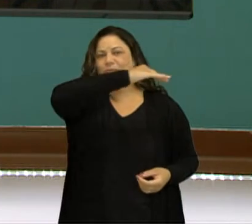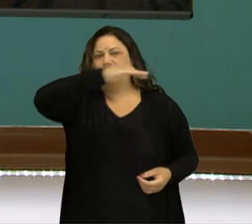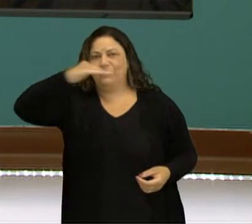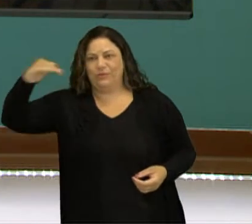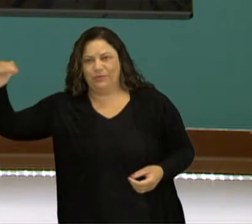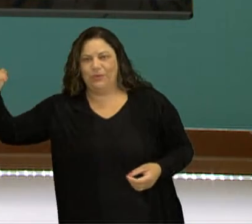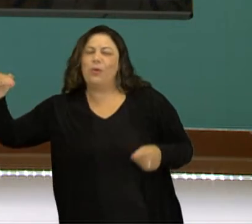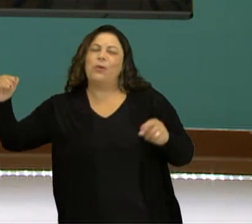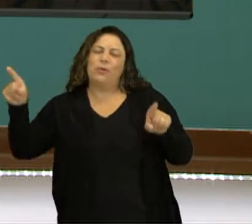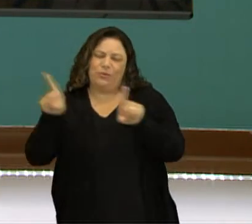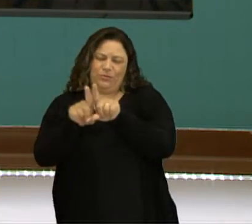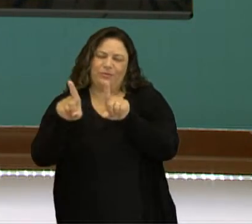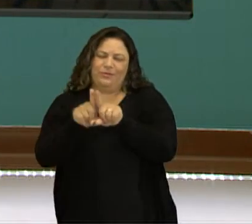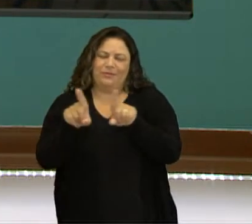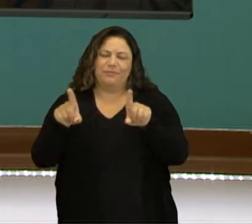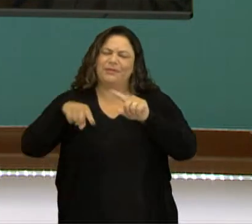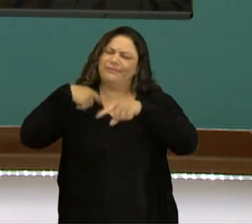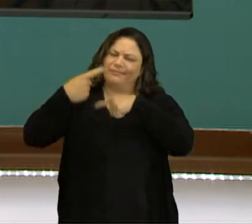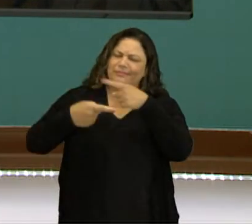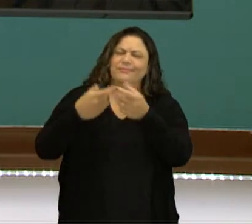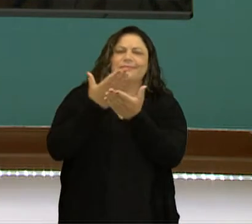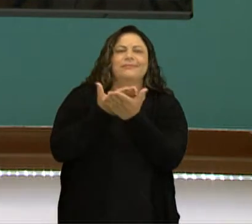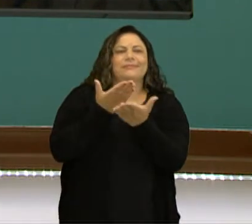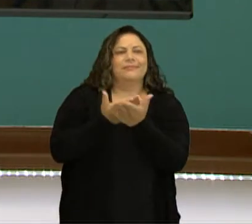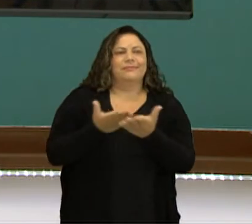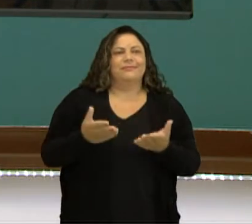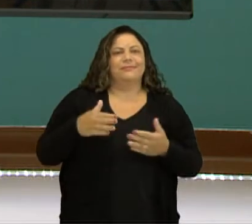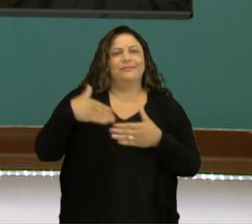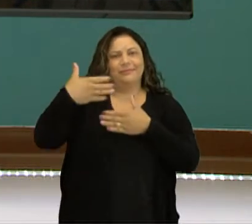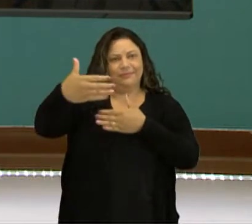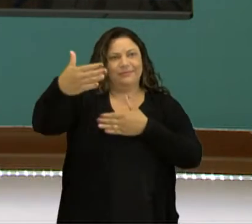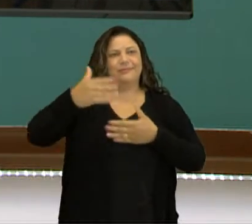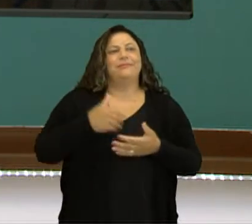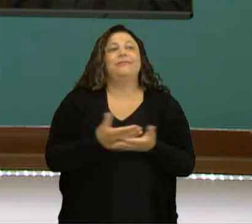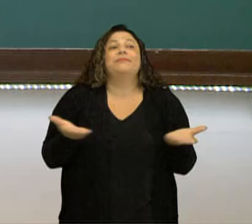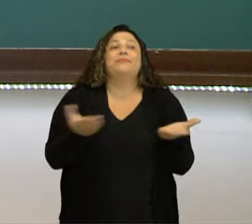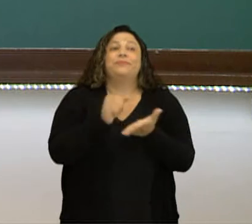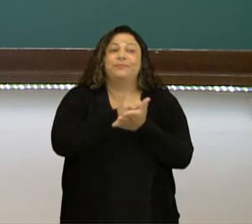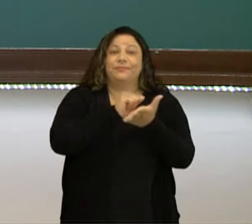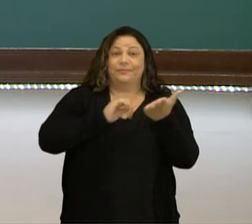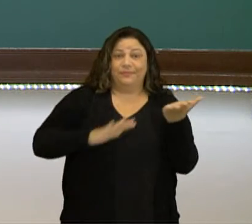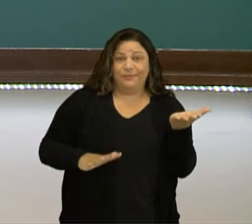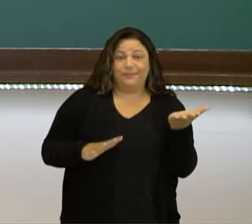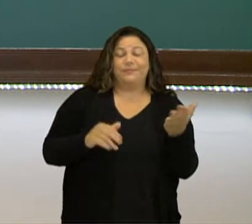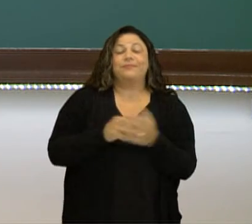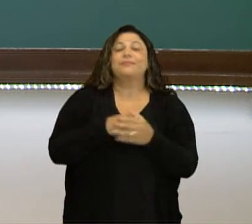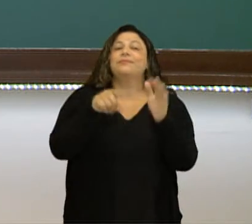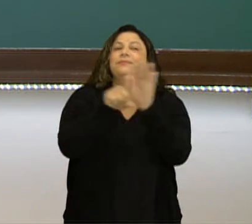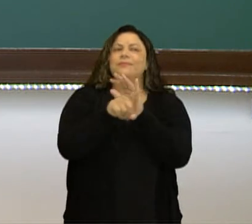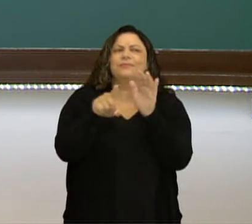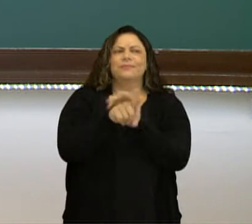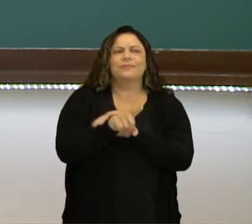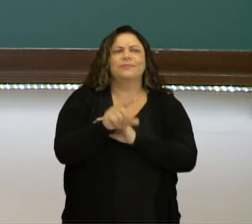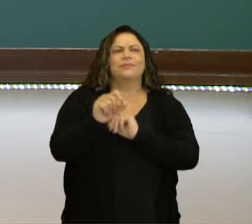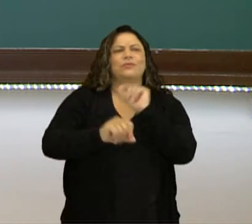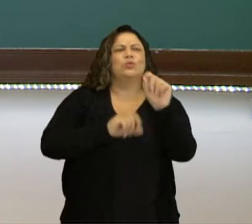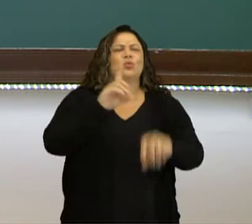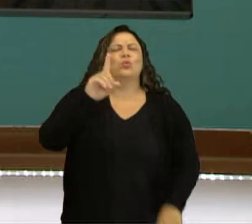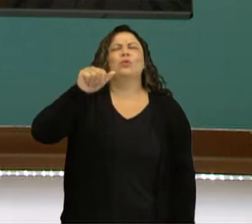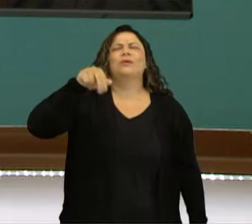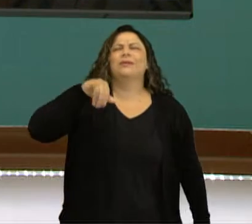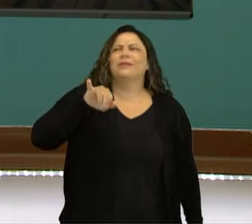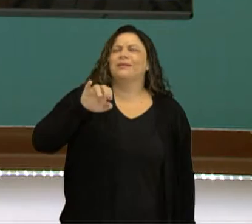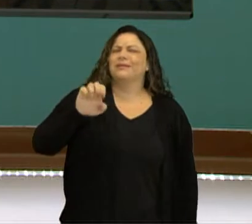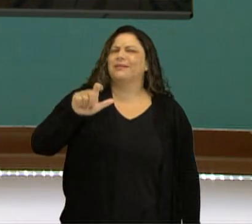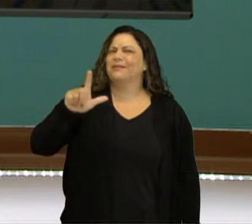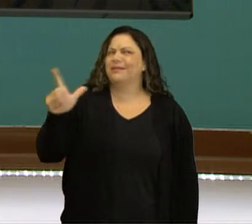estudar um pouquinho isso mais à frente. Vamos fazer uma questãozinha com vocês aqui, ó. Questãozinha do Daniel, Universidade Federal lá de